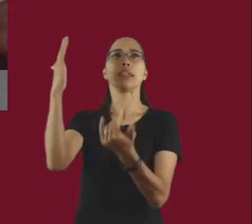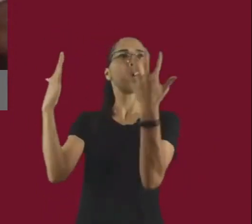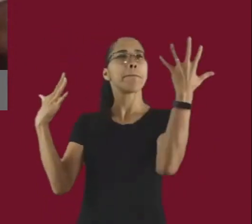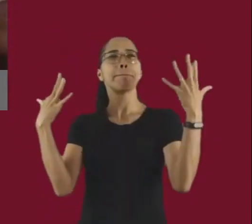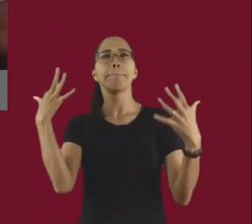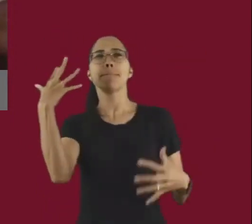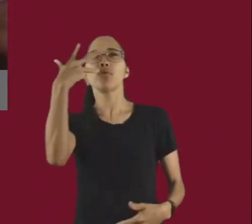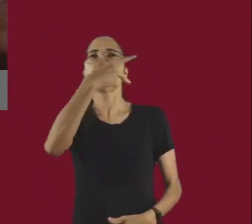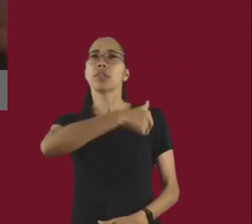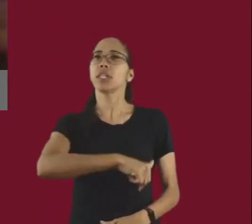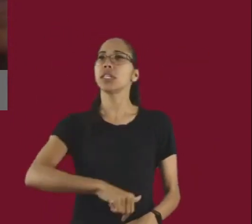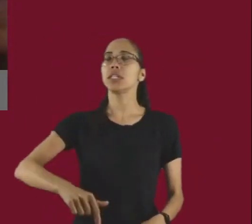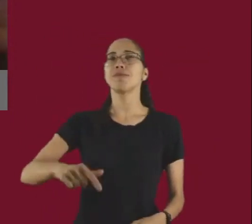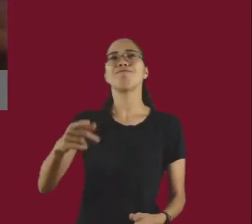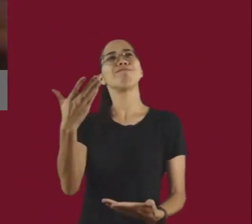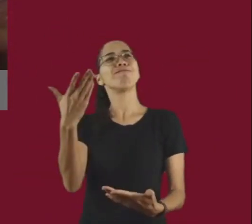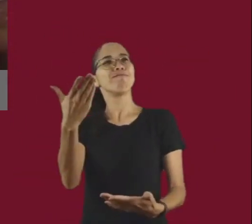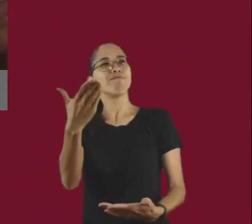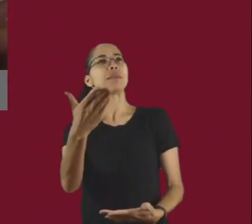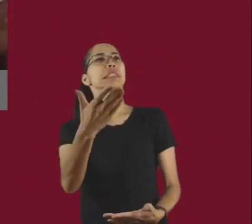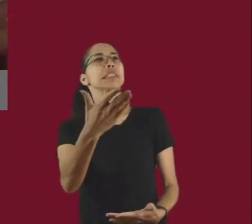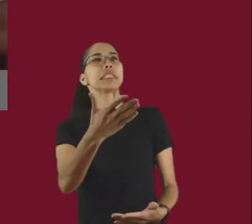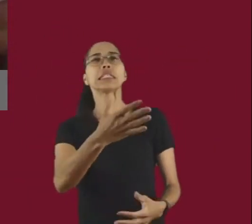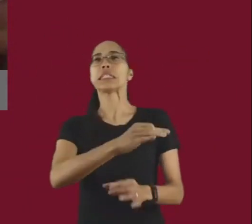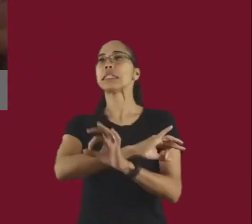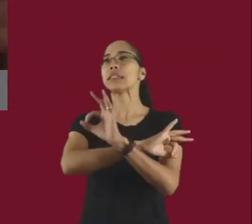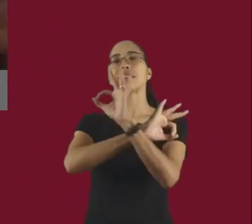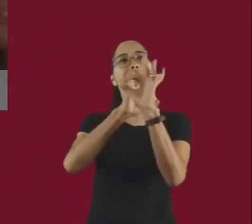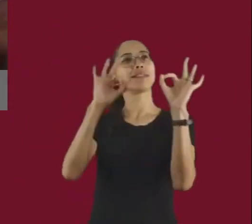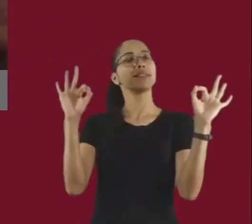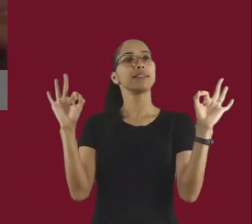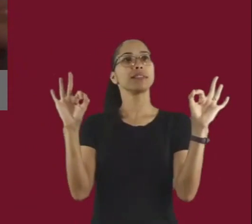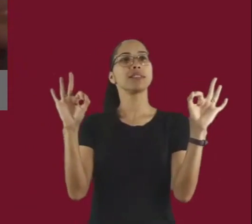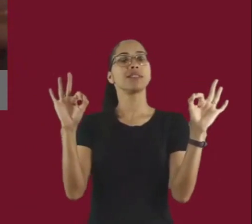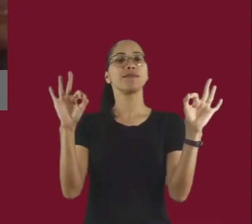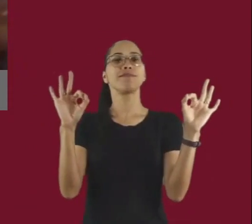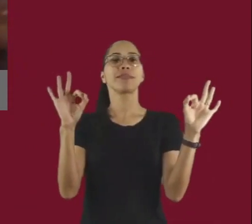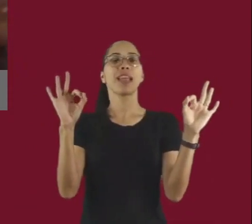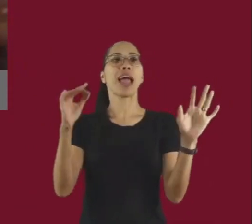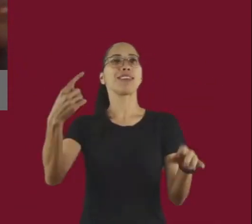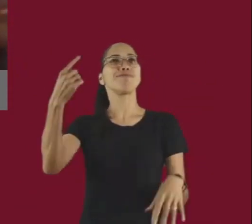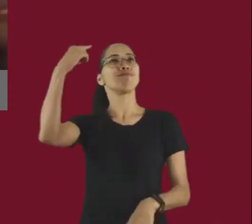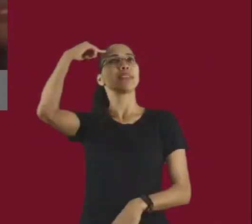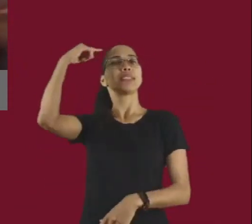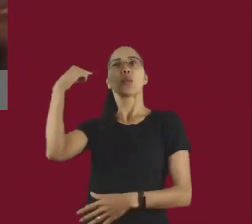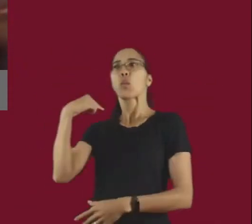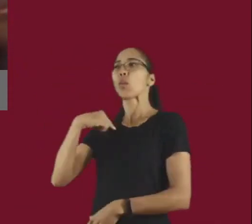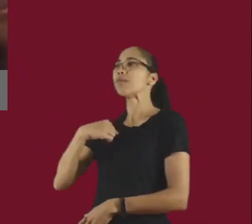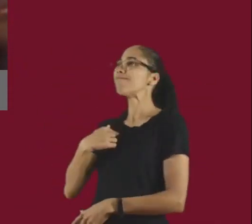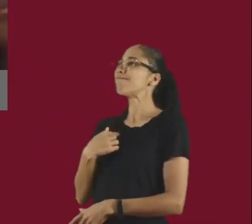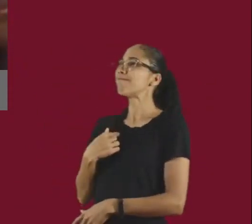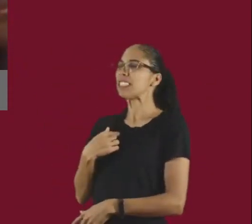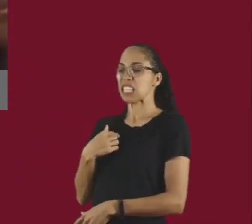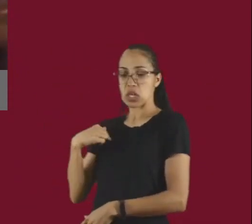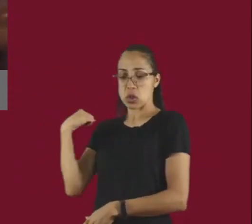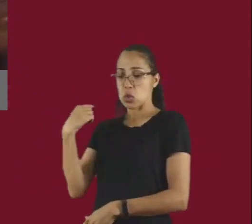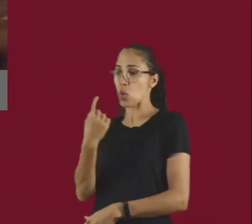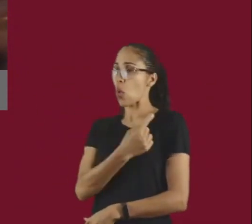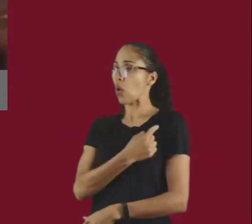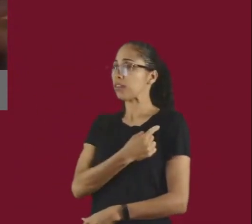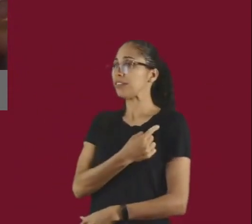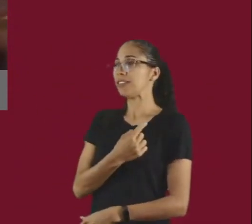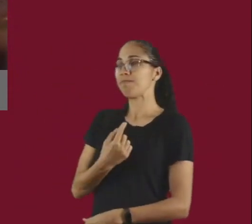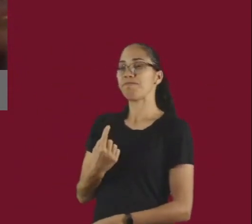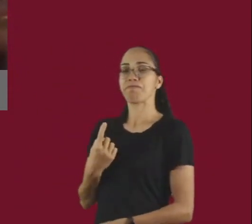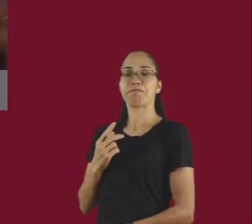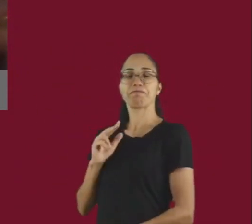a gente entende o quanto é ridículo a gente achar que a gente pode estar no centro de alguma coisa, que